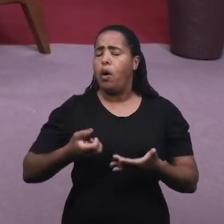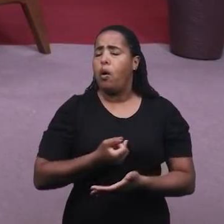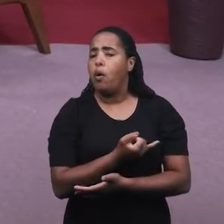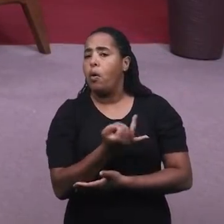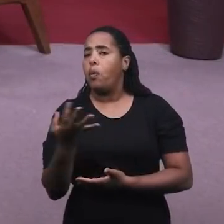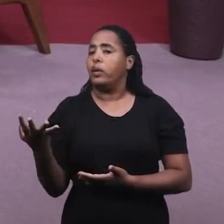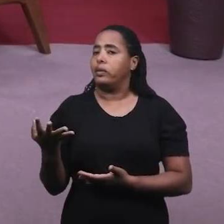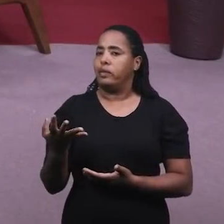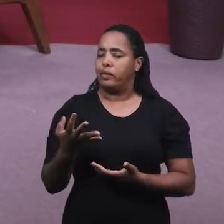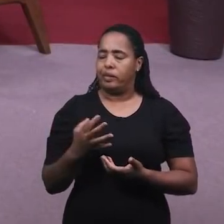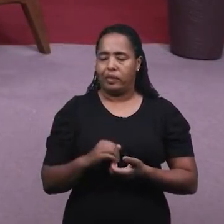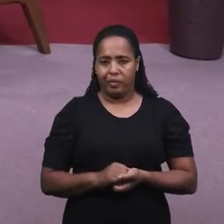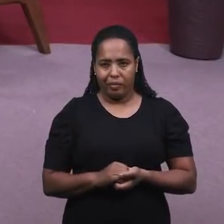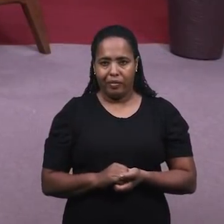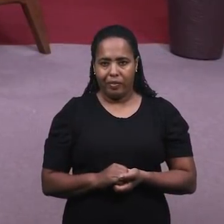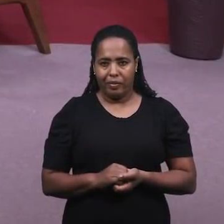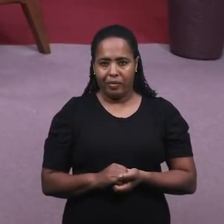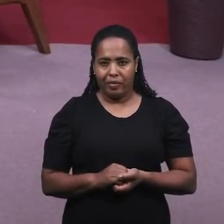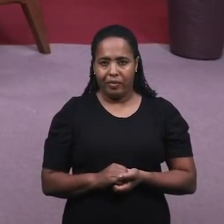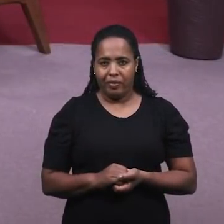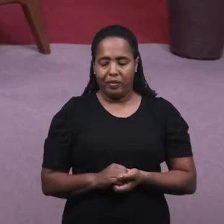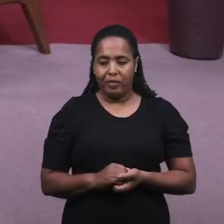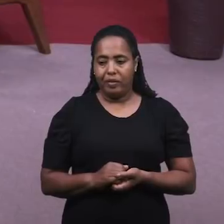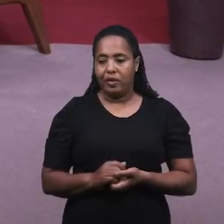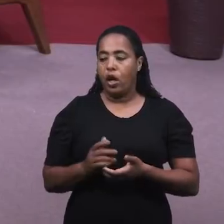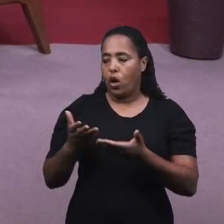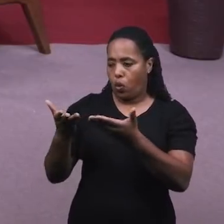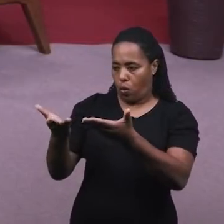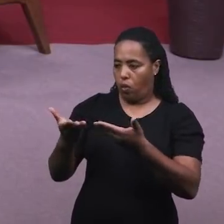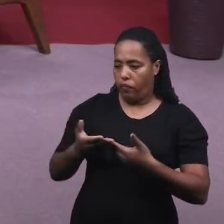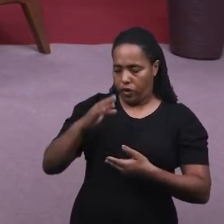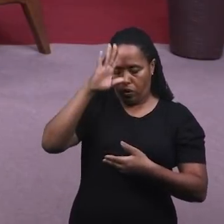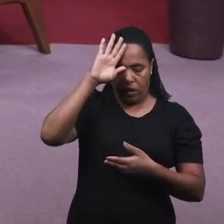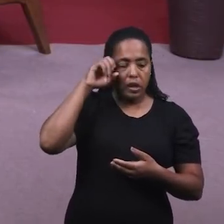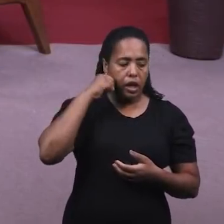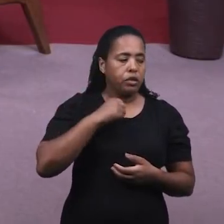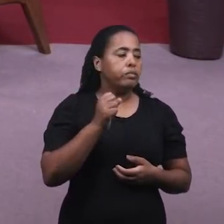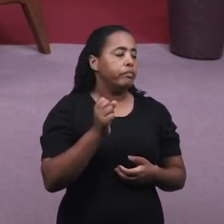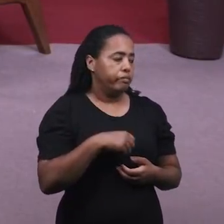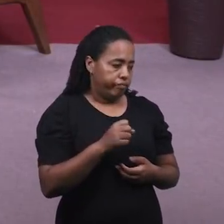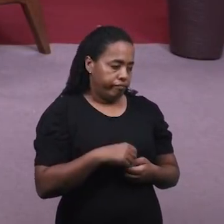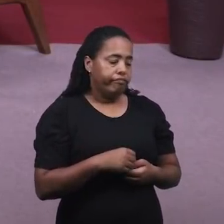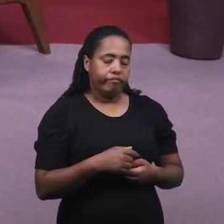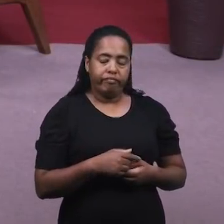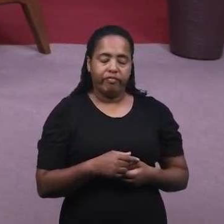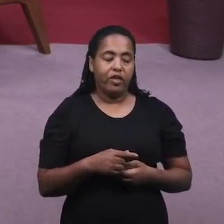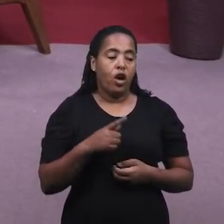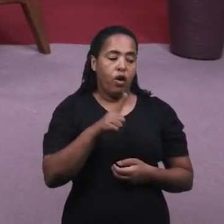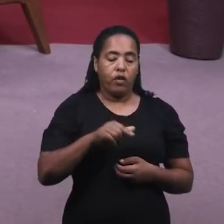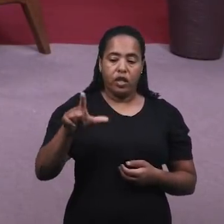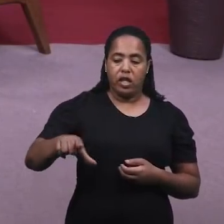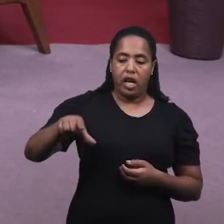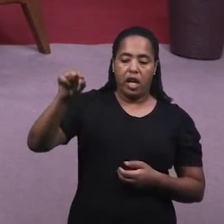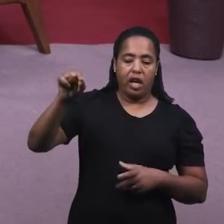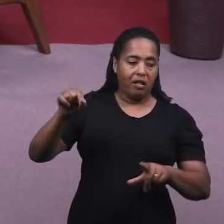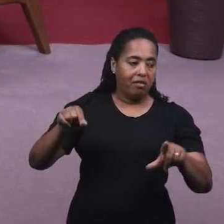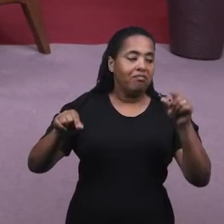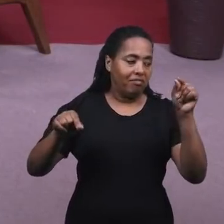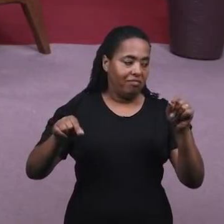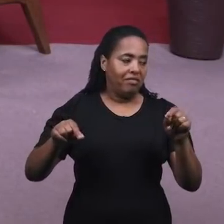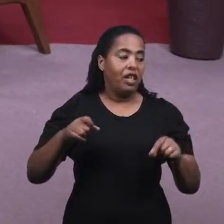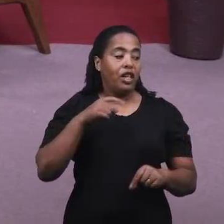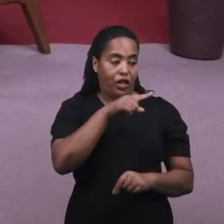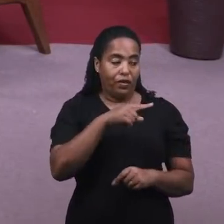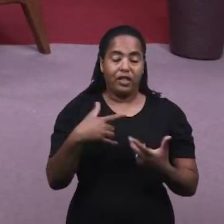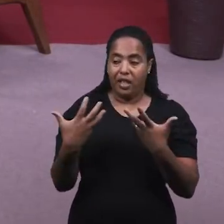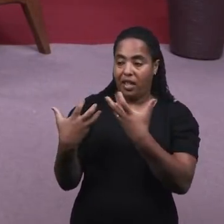trabalhar? Ele te convidou, Sérgio? Convidou. Convidou, glória a Deus. Você exerceu o livre-arbítrio Amém. e aceitou